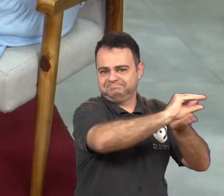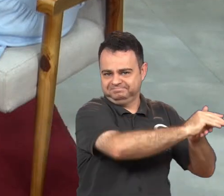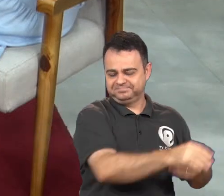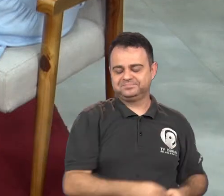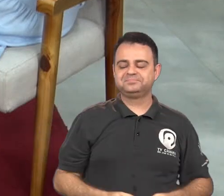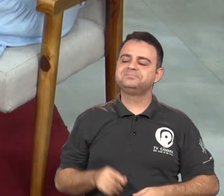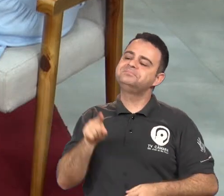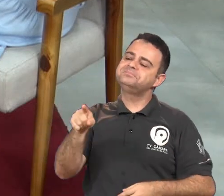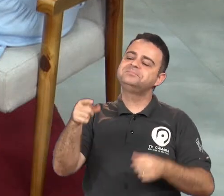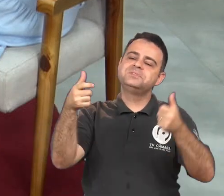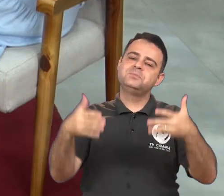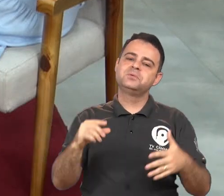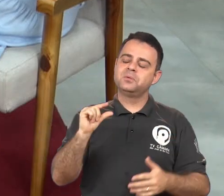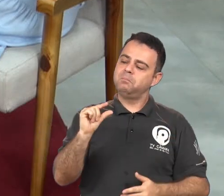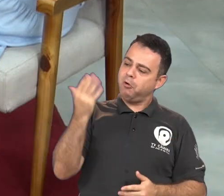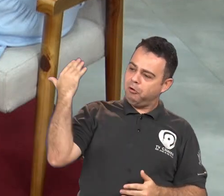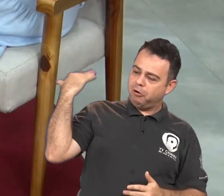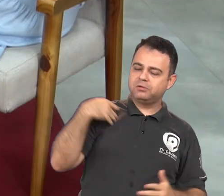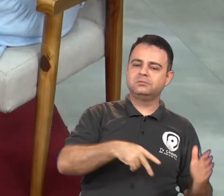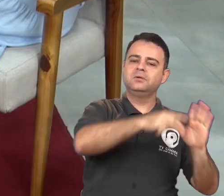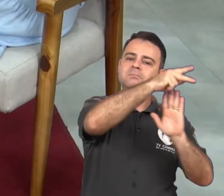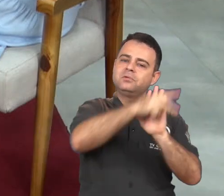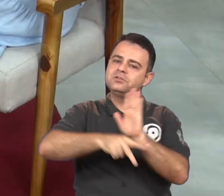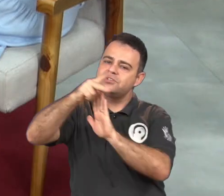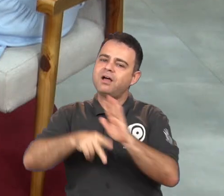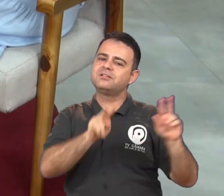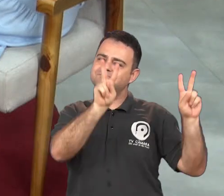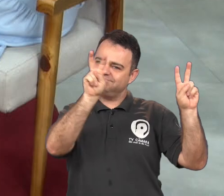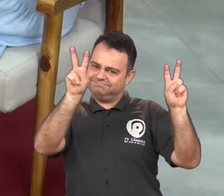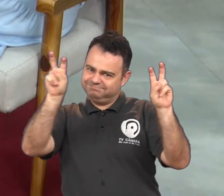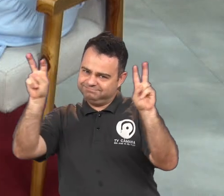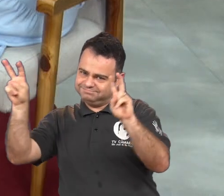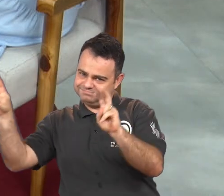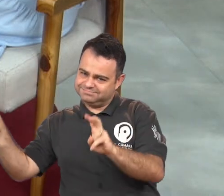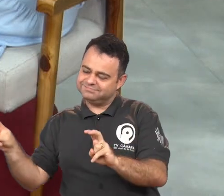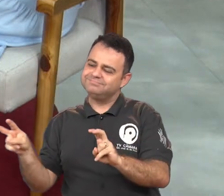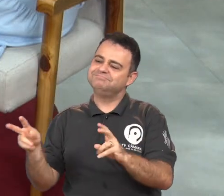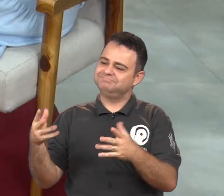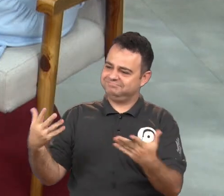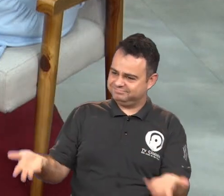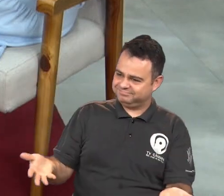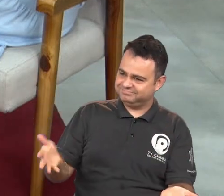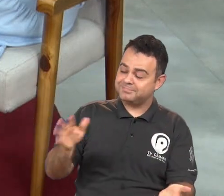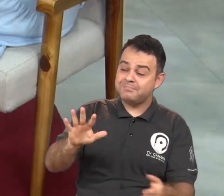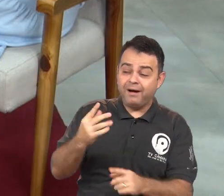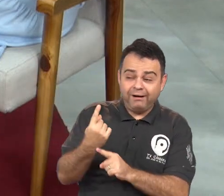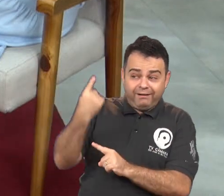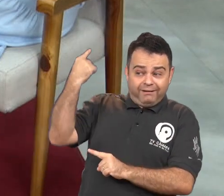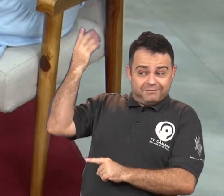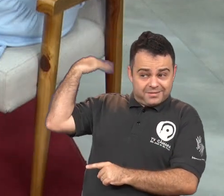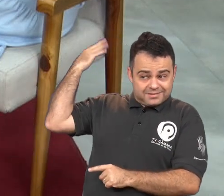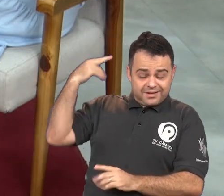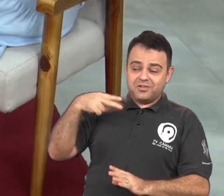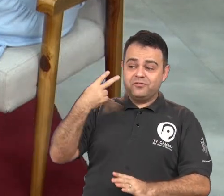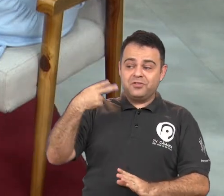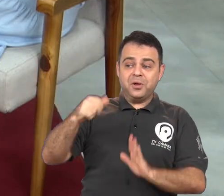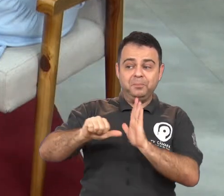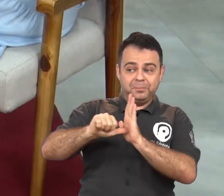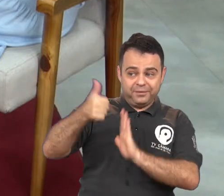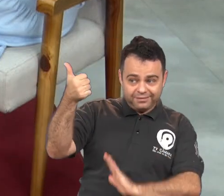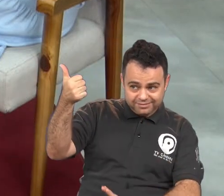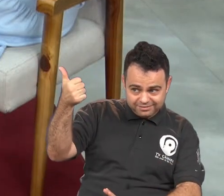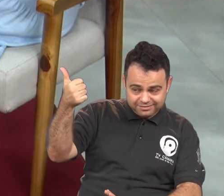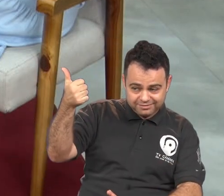projetos recentes da senhora, mas gostaria de relembrar um pouquinho do legado que a senhora deixou lá do primeiro mandato. Leis que